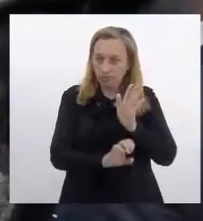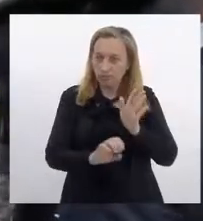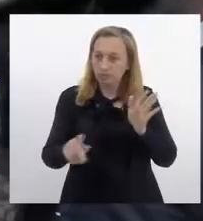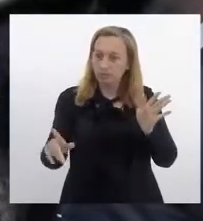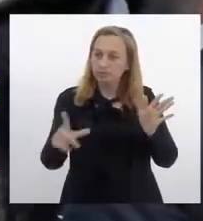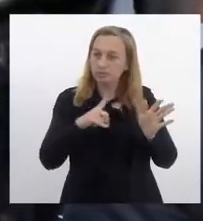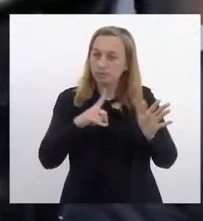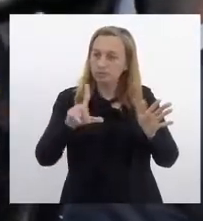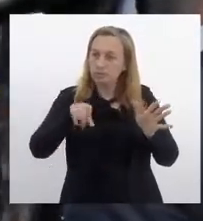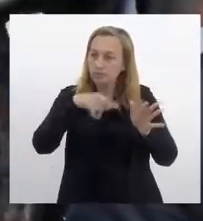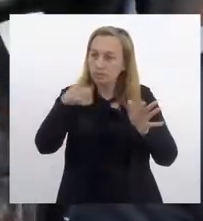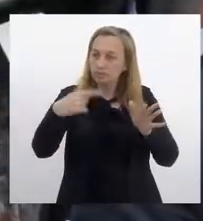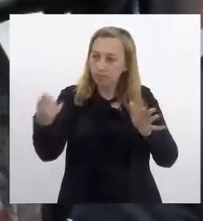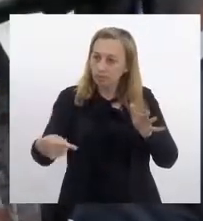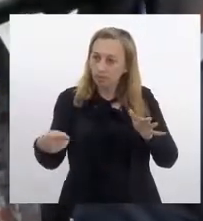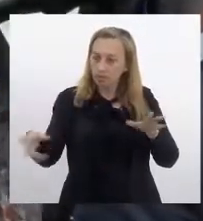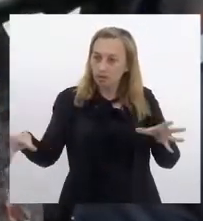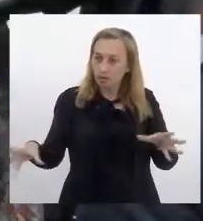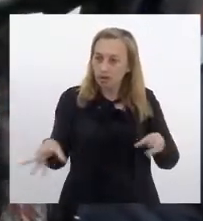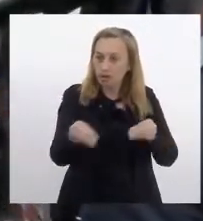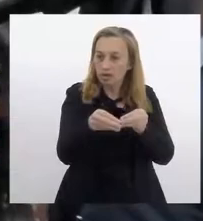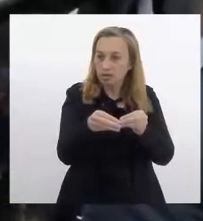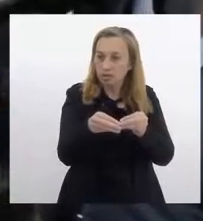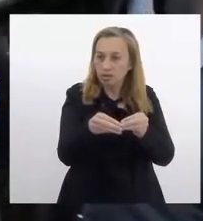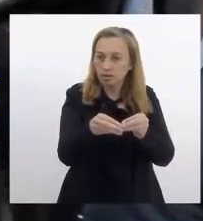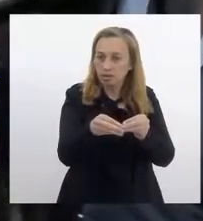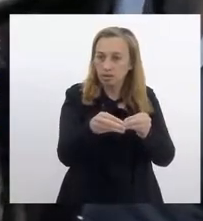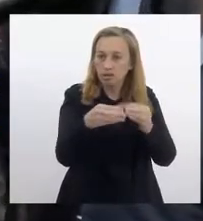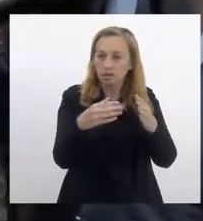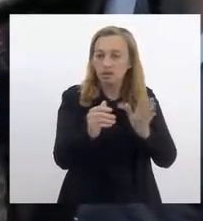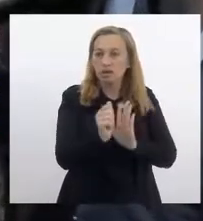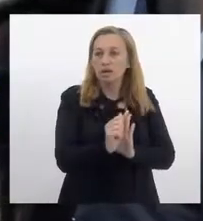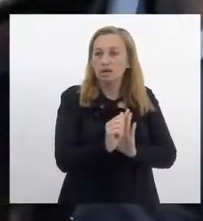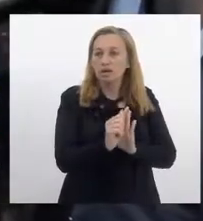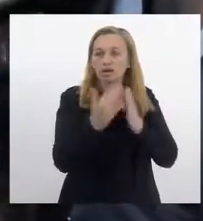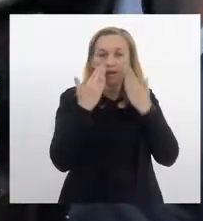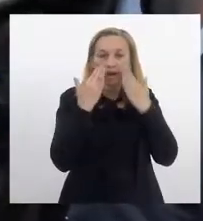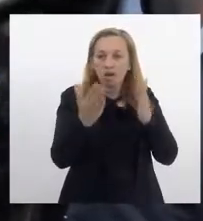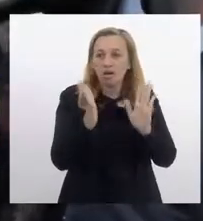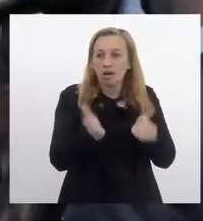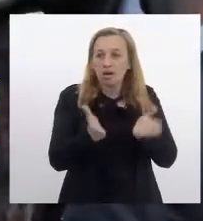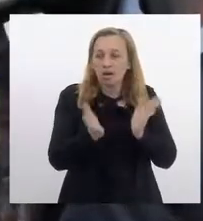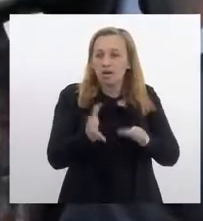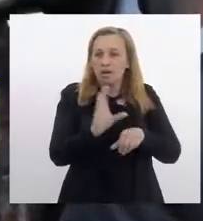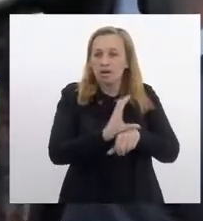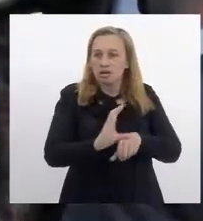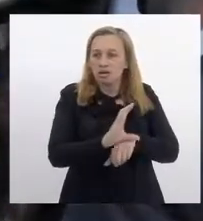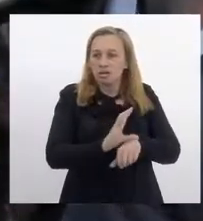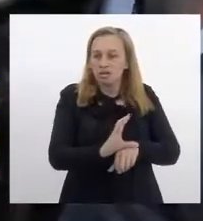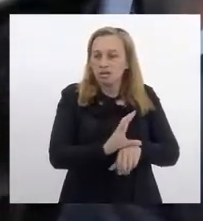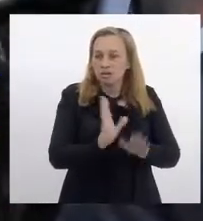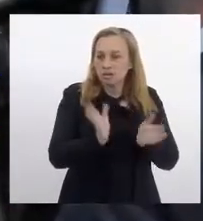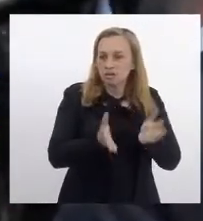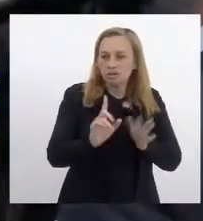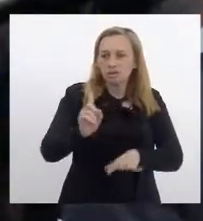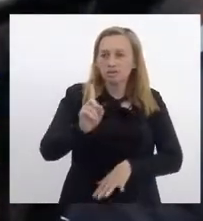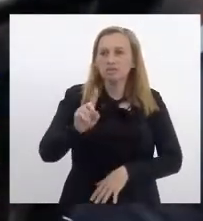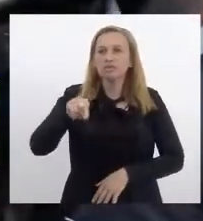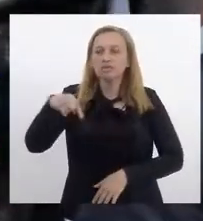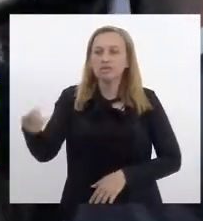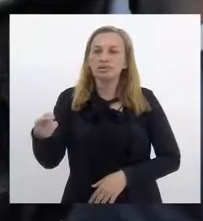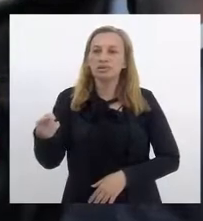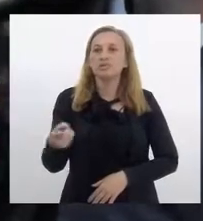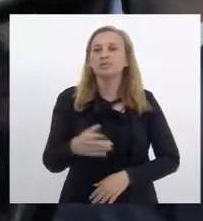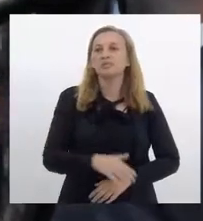depois apresenta a redação. Porque ele tem que ser constitucional agora e não depois. Ele tem que ser constitucional agora. Eu